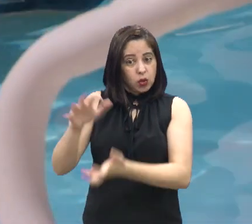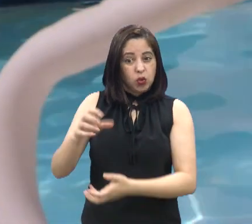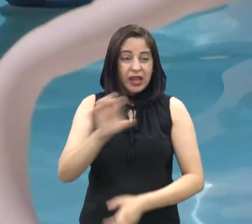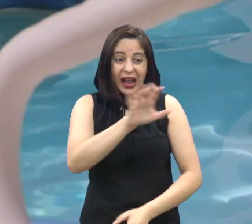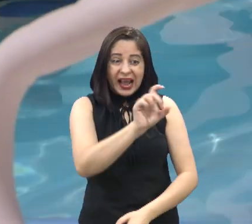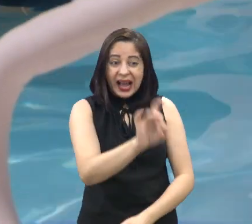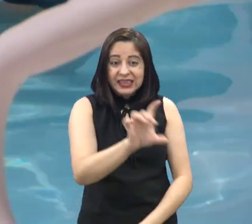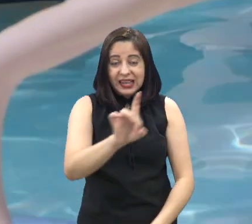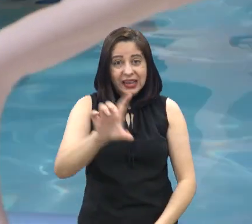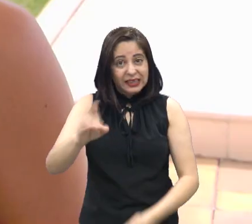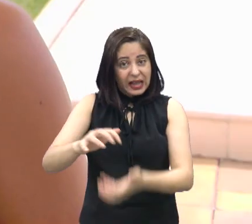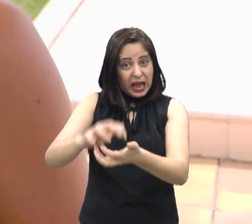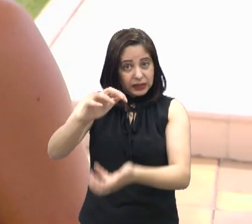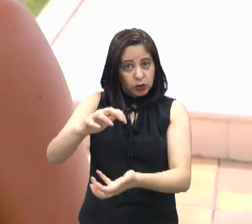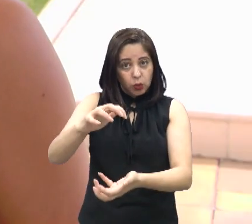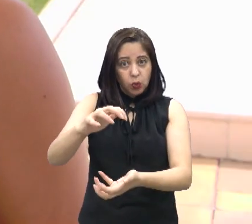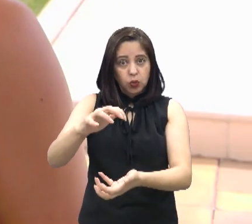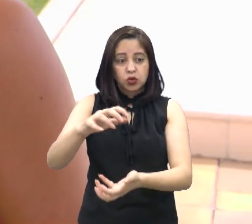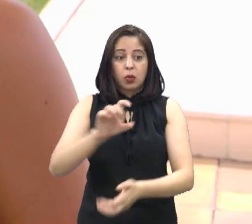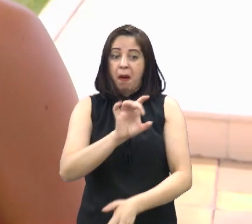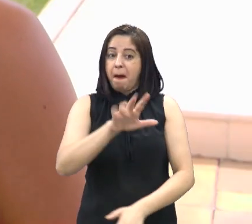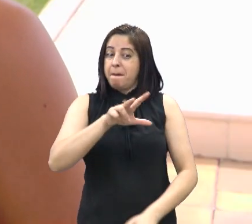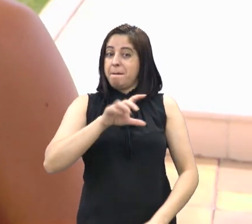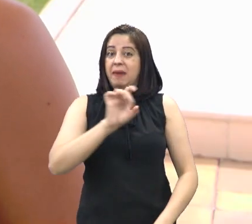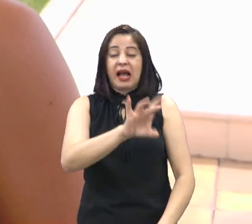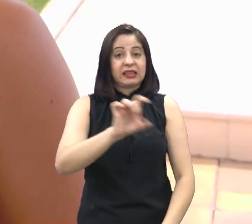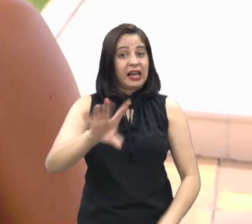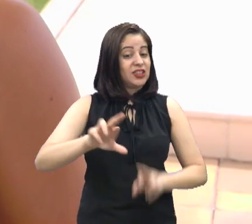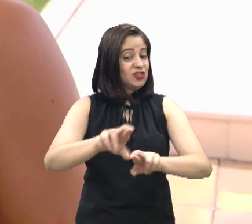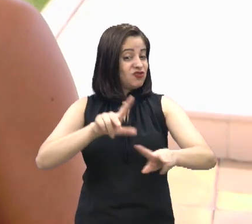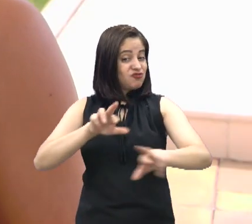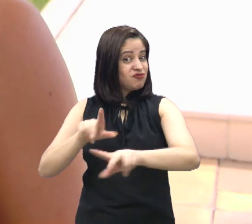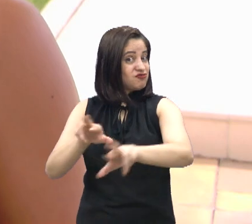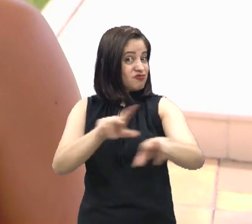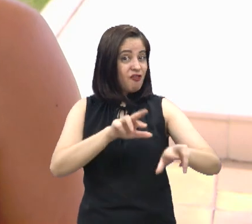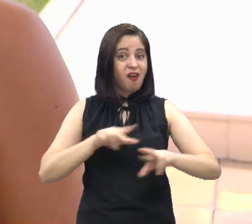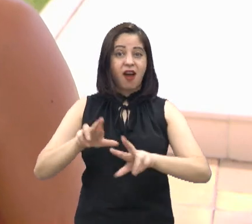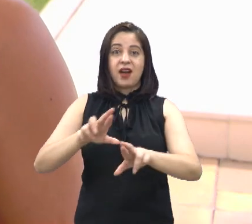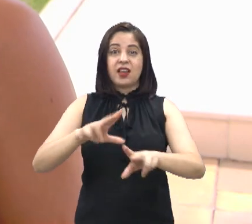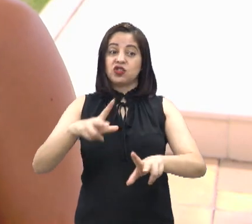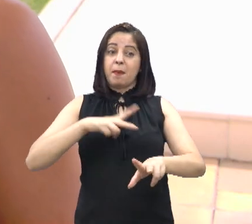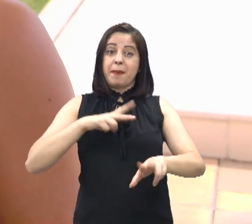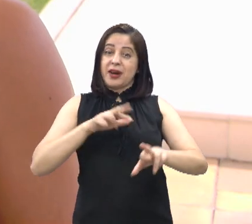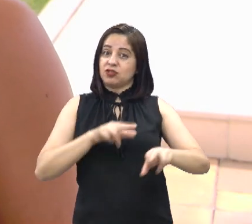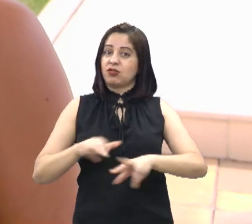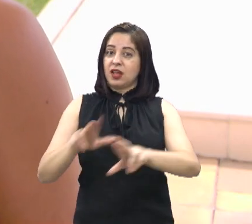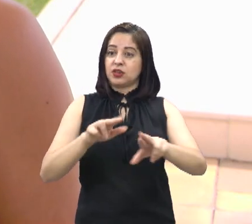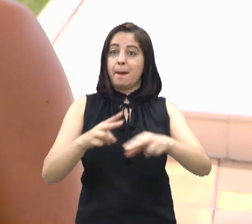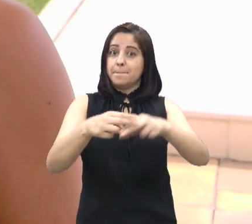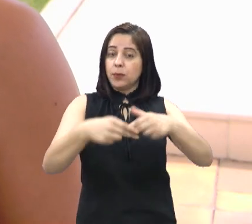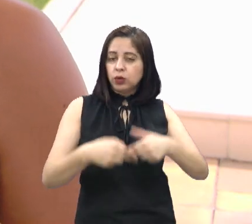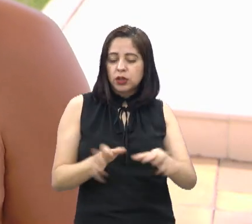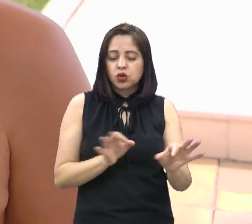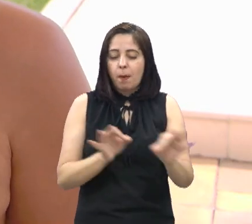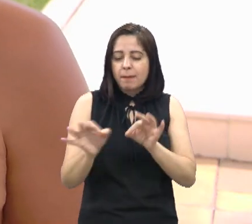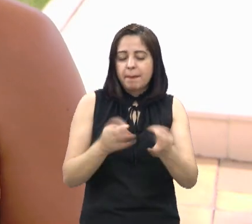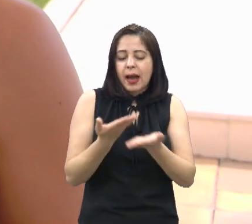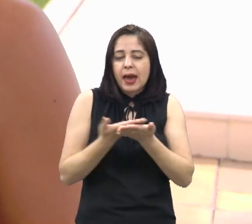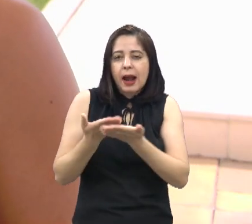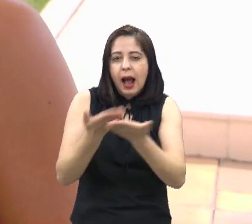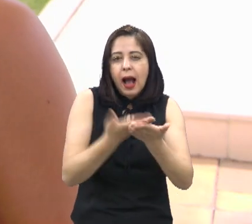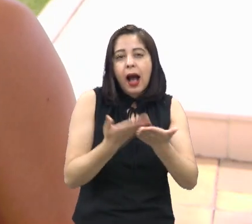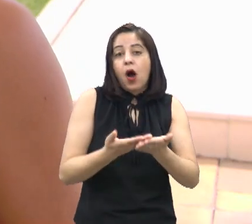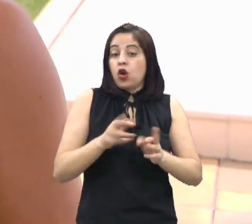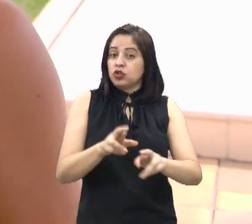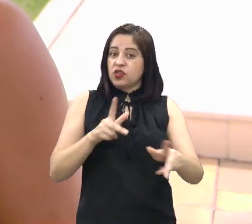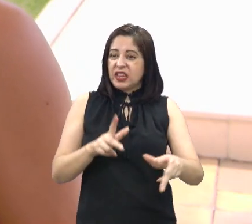com uma história, né, e a partir dessa história a gente planeja a aula dele. Né? Então, a condição, a patologia, se ele está tendo dor, se ele está